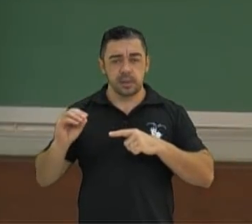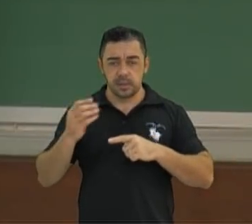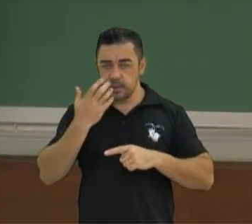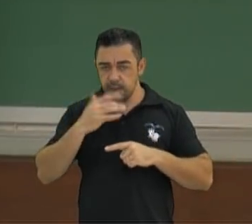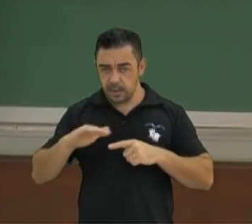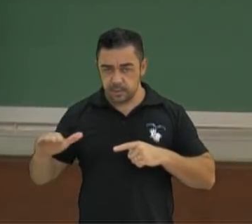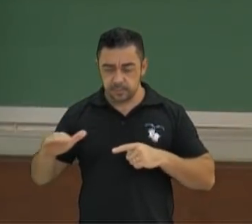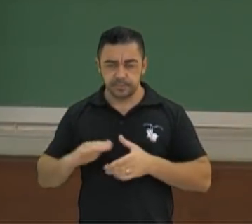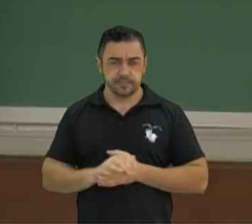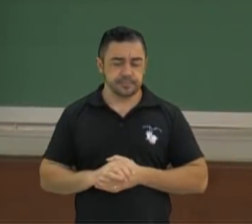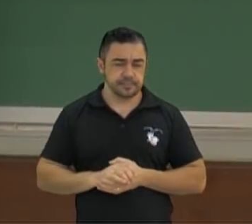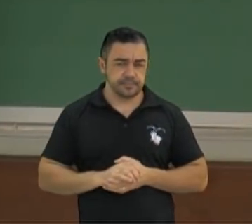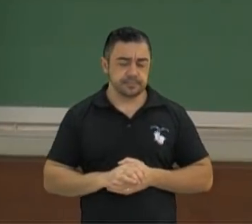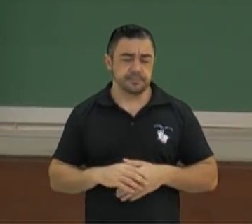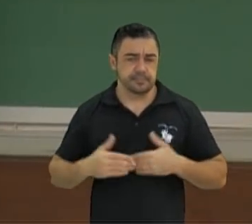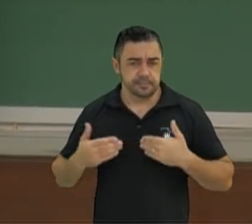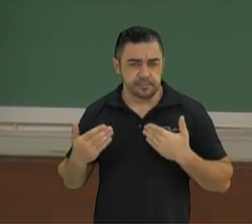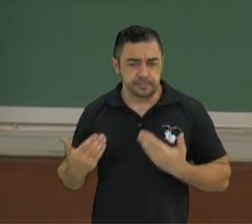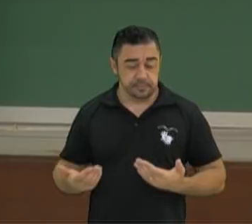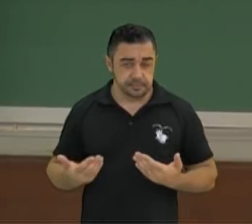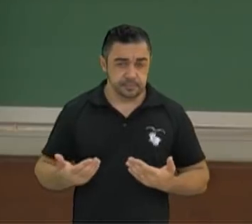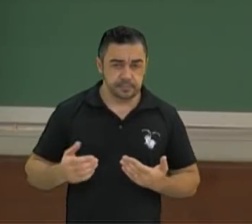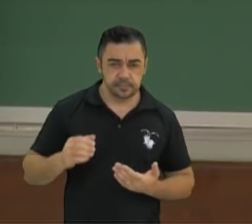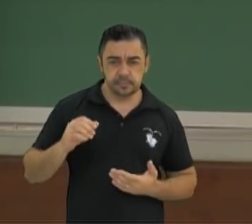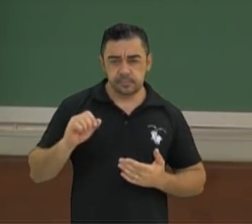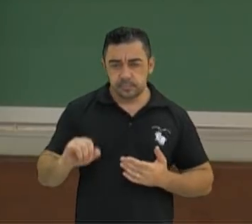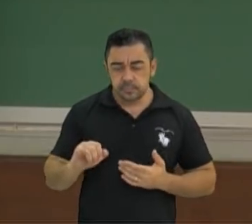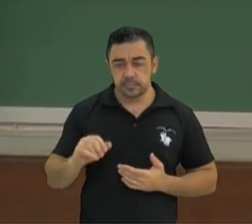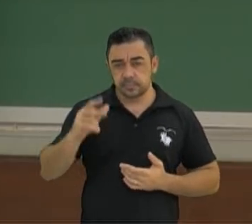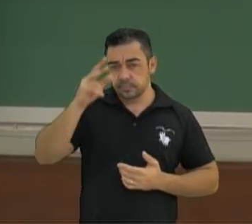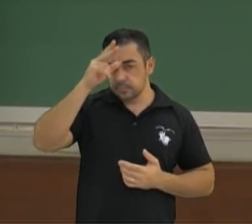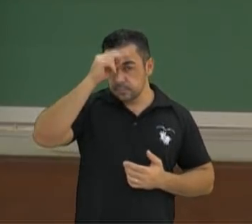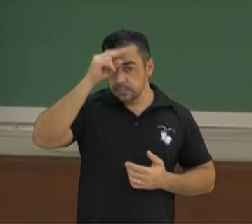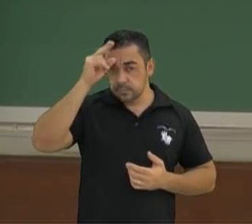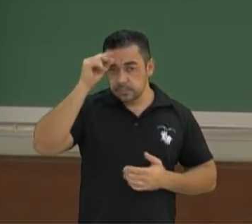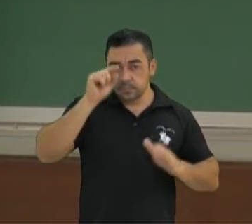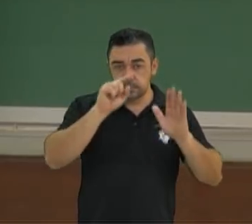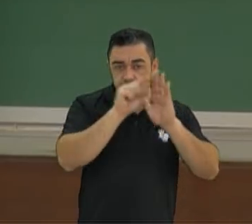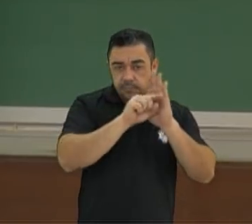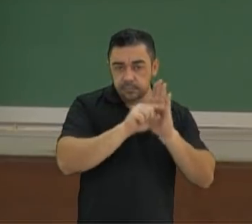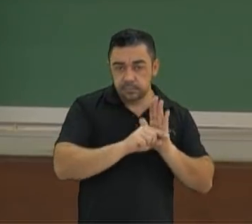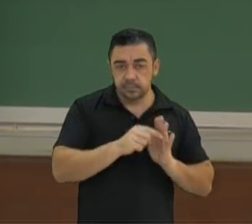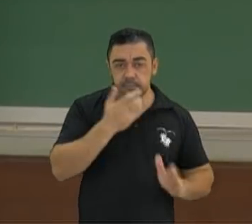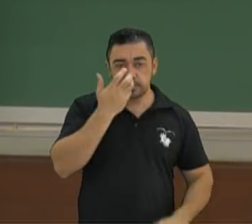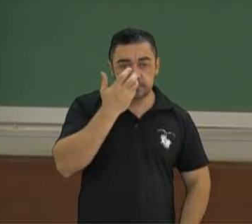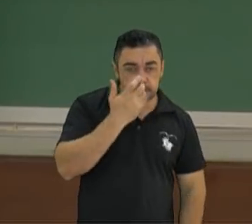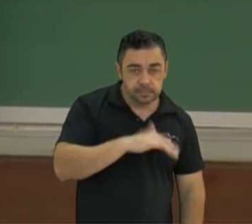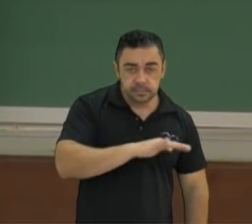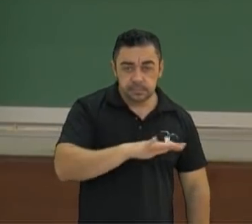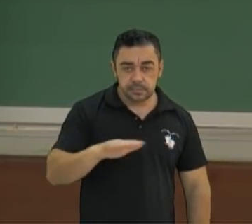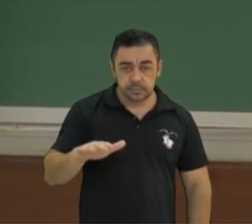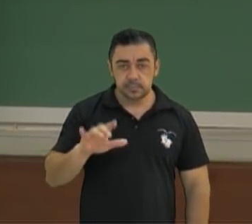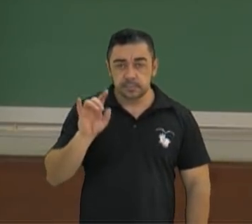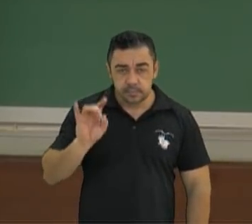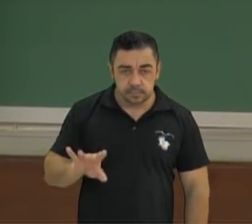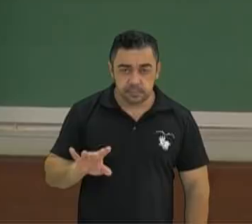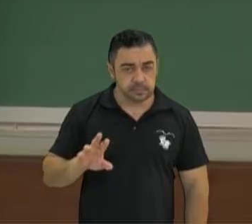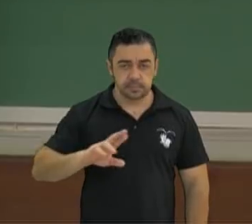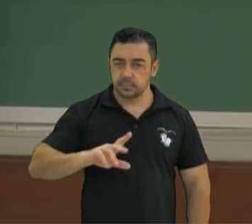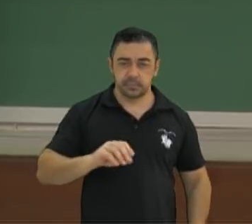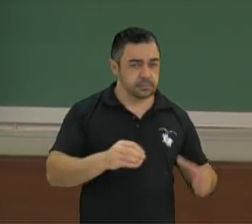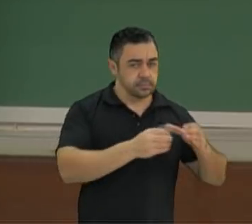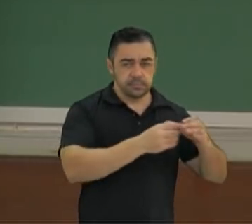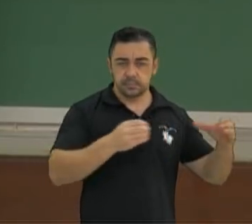adolescentes. Lembrando que se a prefeitura entrevistar só 30 crianças, não seria uma